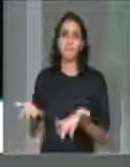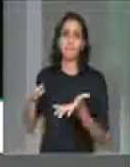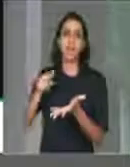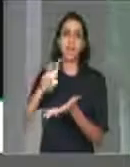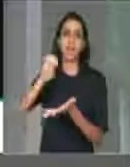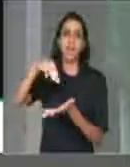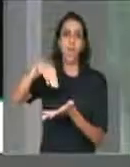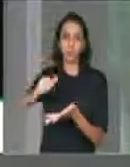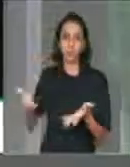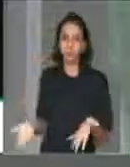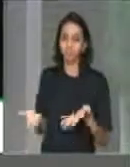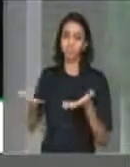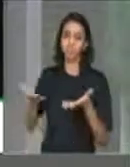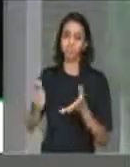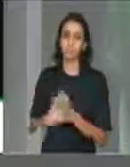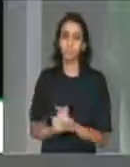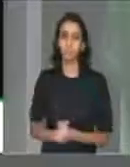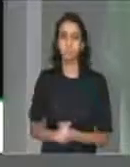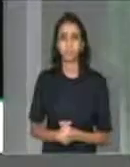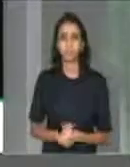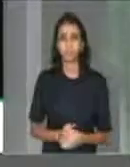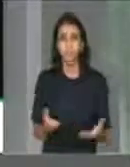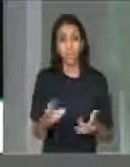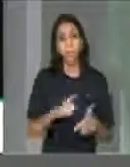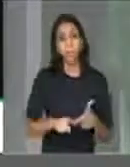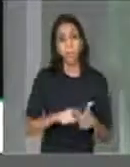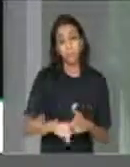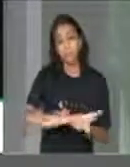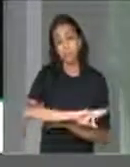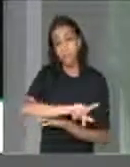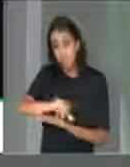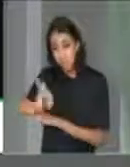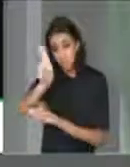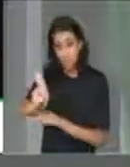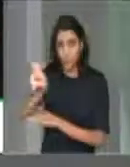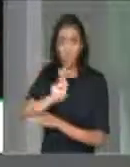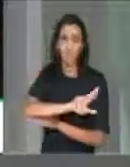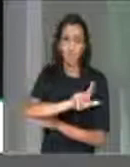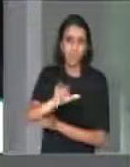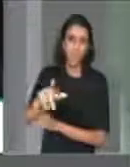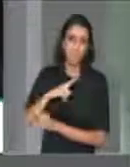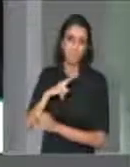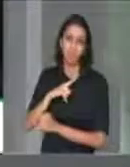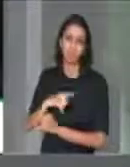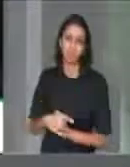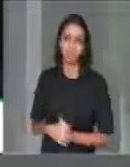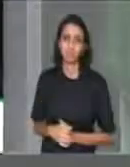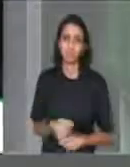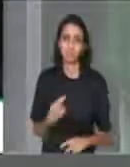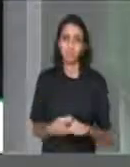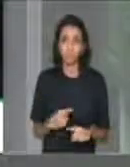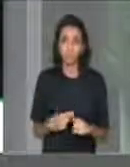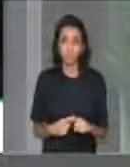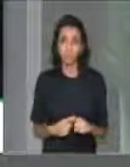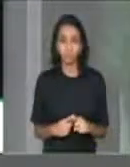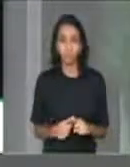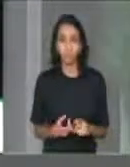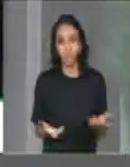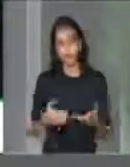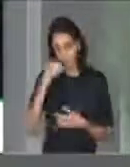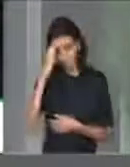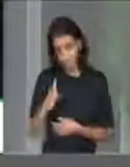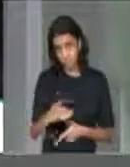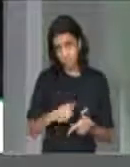Nós estamos vivendo a crise das universidades. Eu digo assim, que a crise financeira pela qual o Brasil